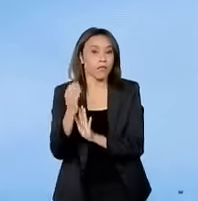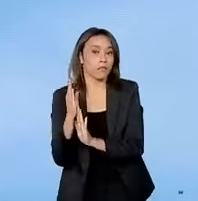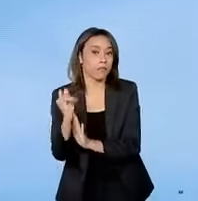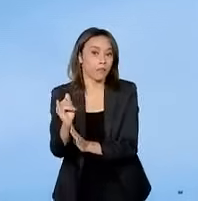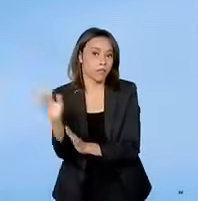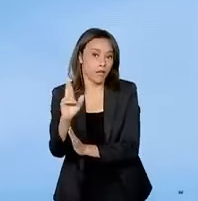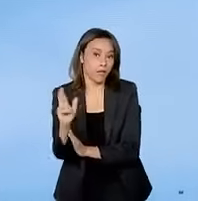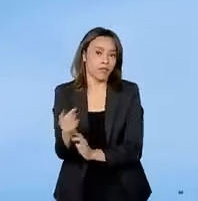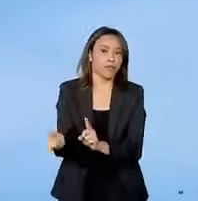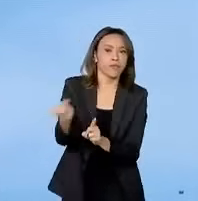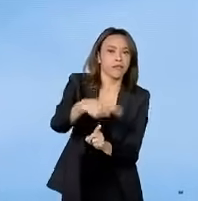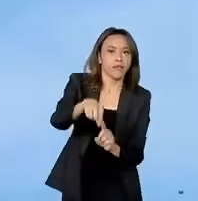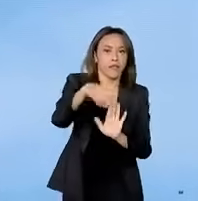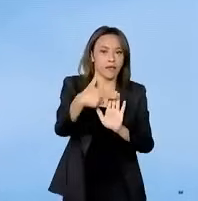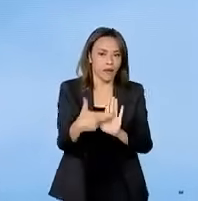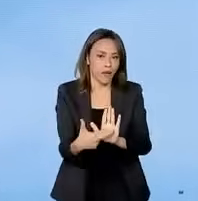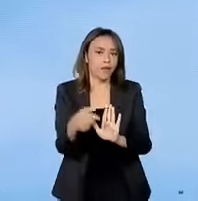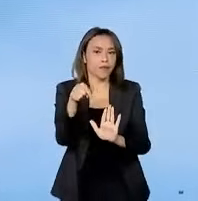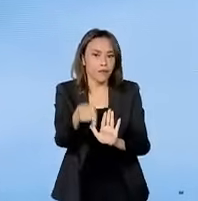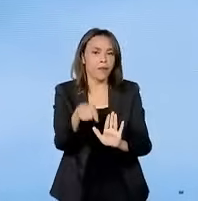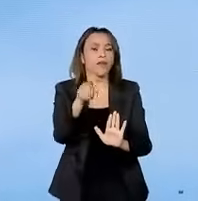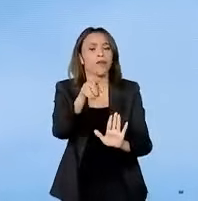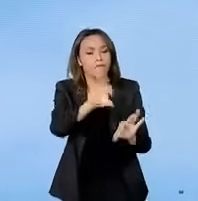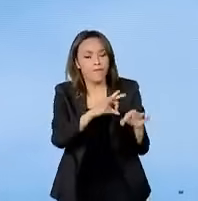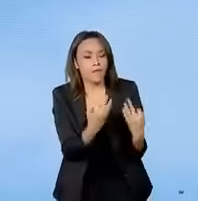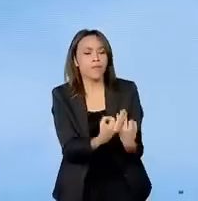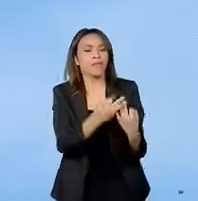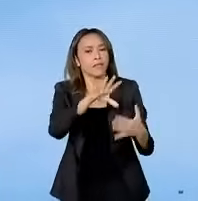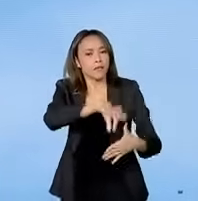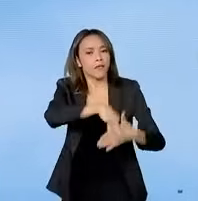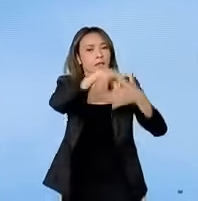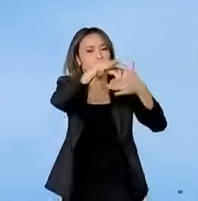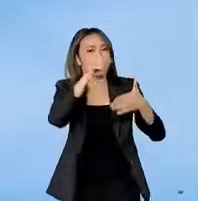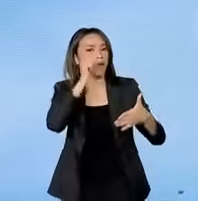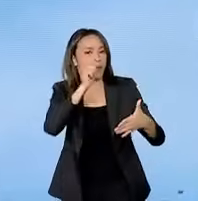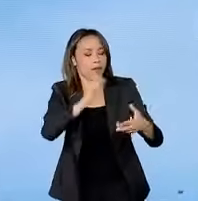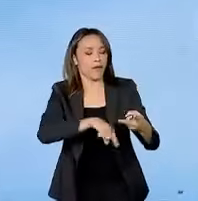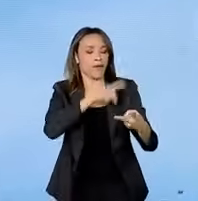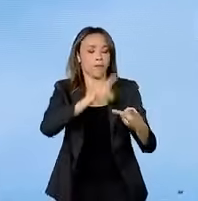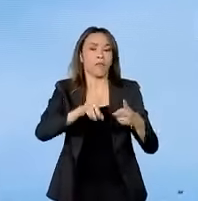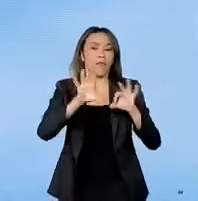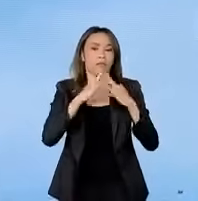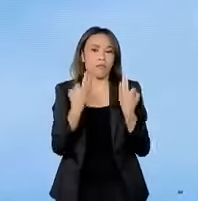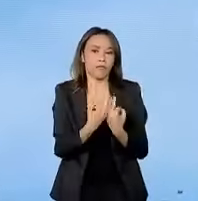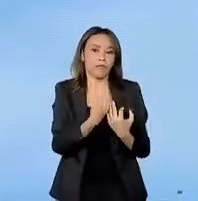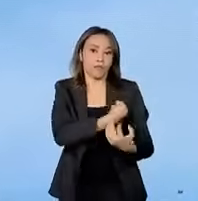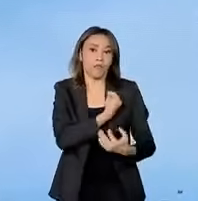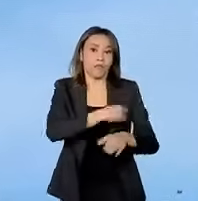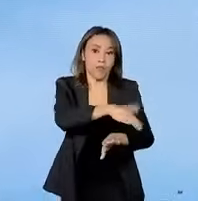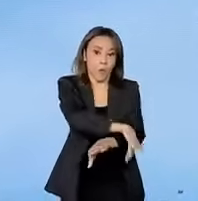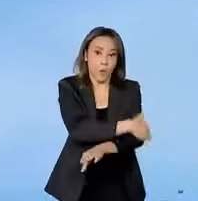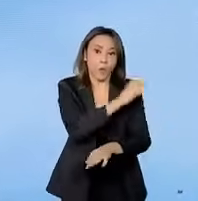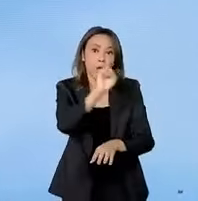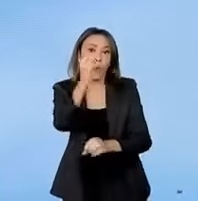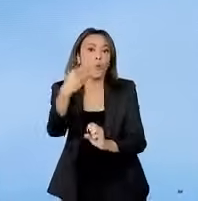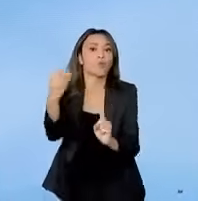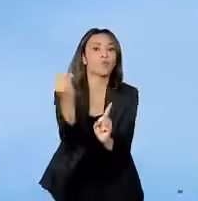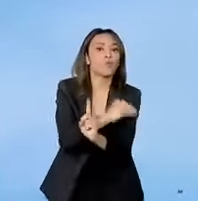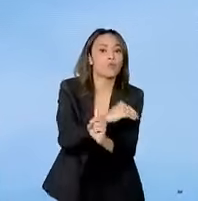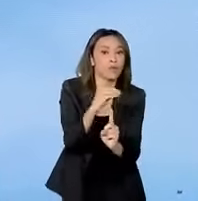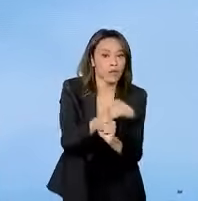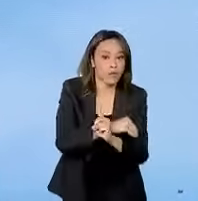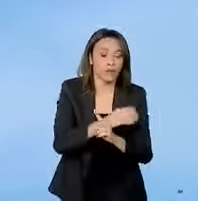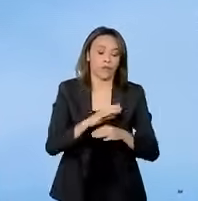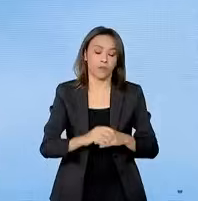critérios de prioridade também incluem famílias chefiadas por mulheres, famílias em situação de rua ou em vulnerabilidade.